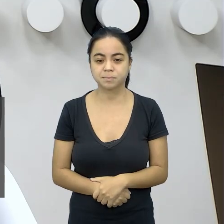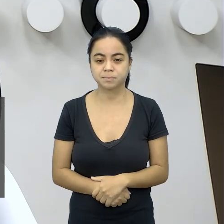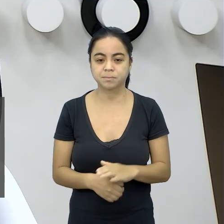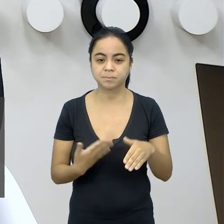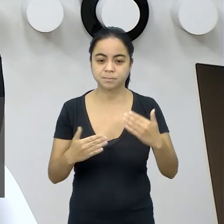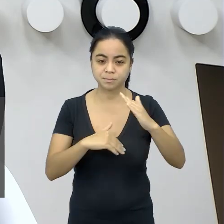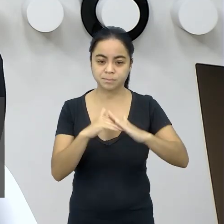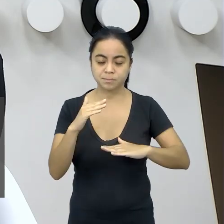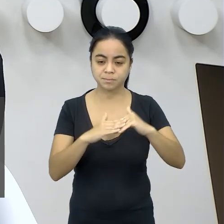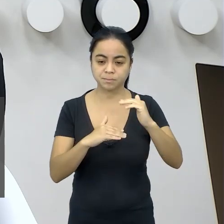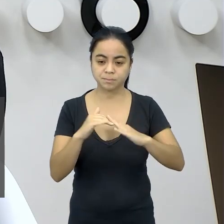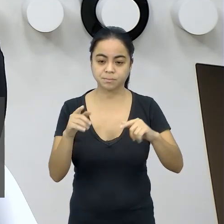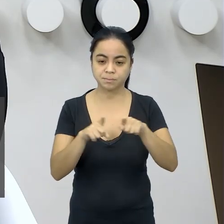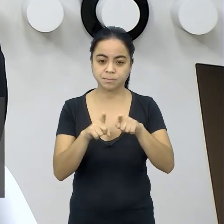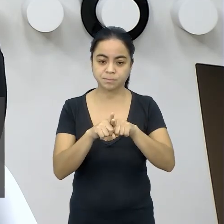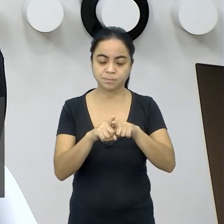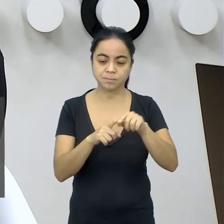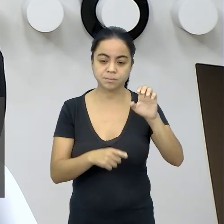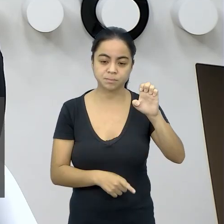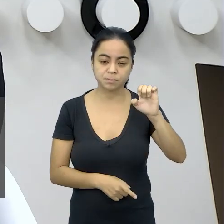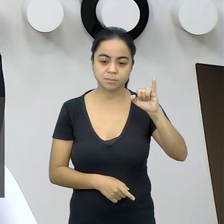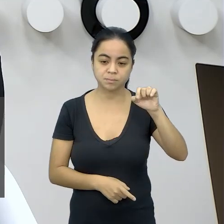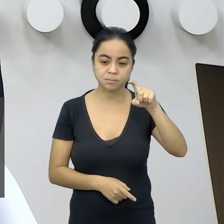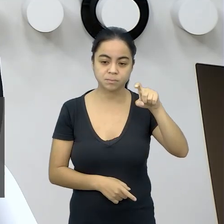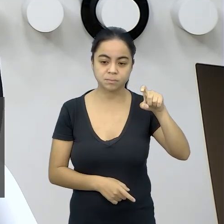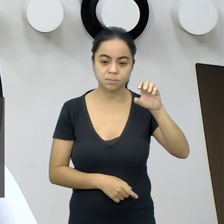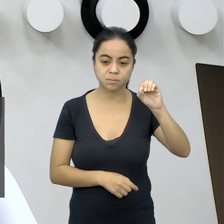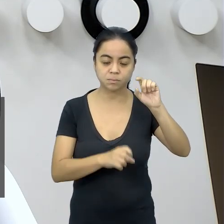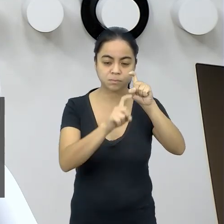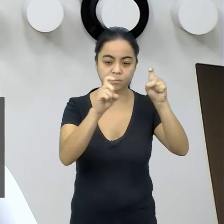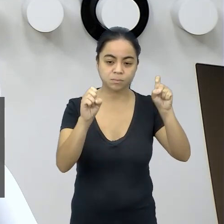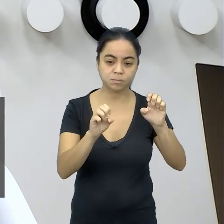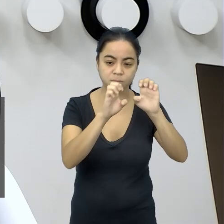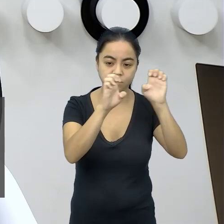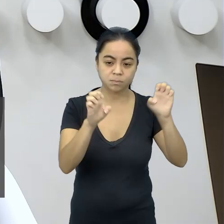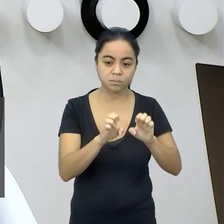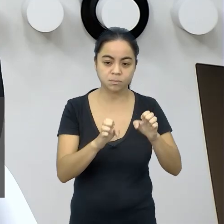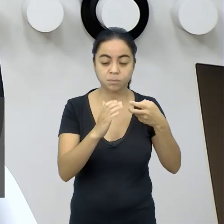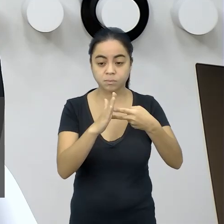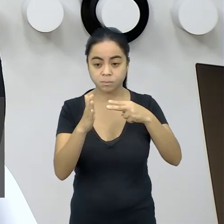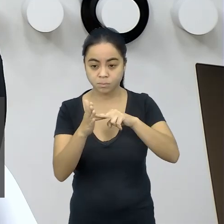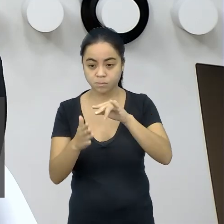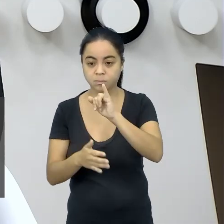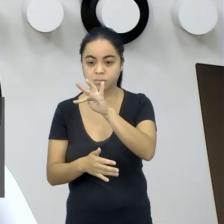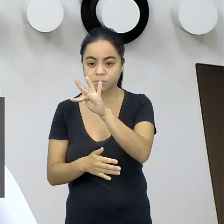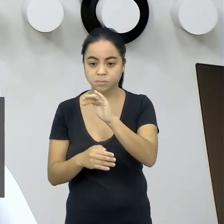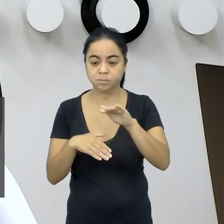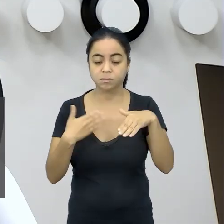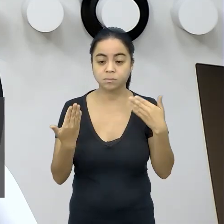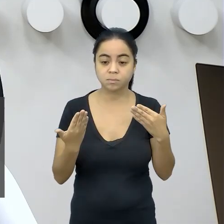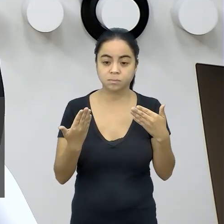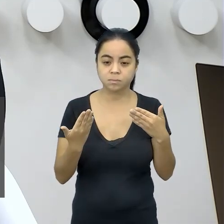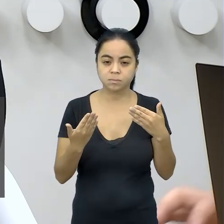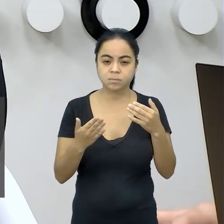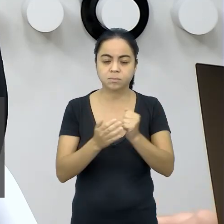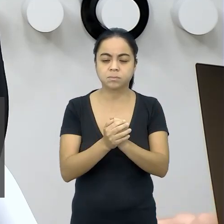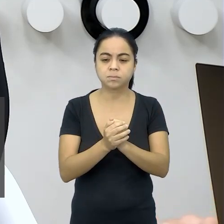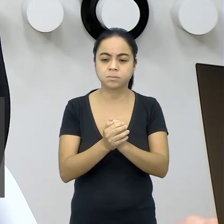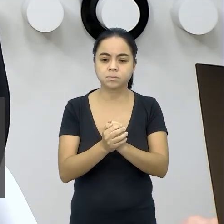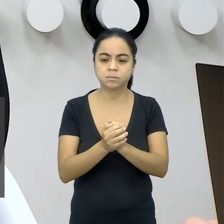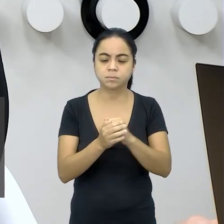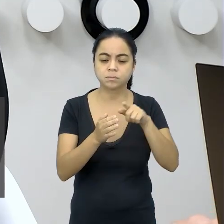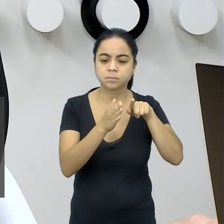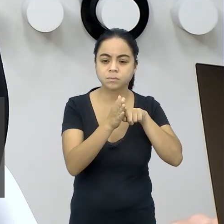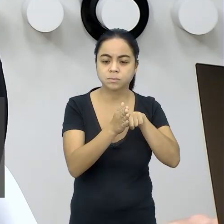nessa habilidade também, que é eixo estruturante, né, por isso que tem o IF ali em destaque, é a investigação científica. Né? Então, a lupinha